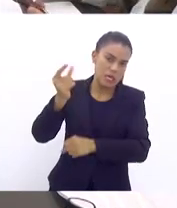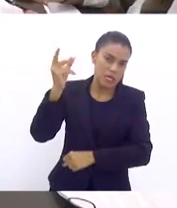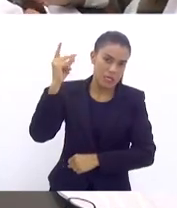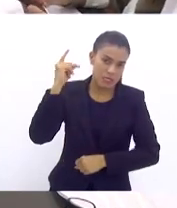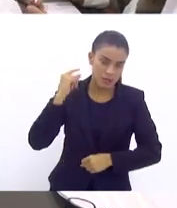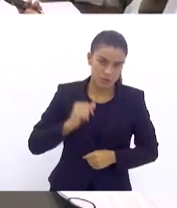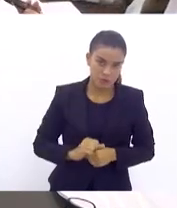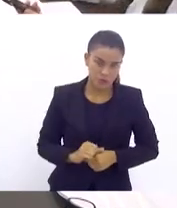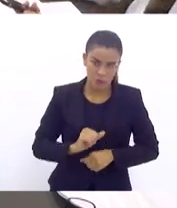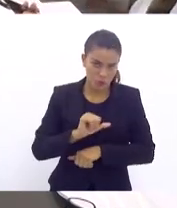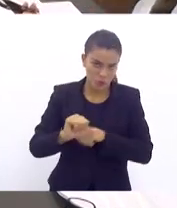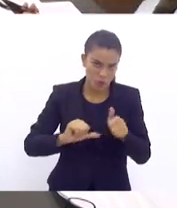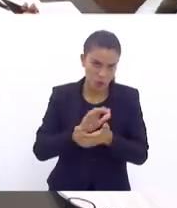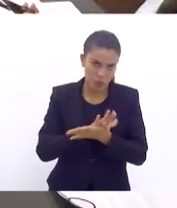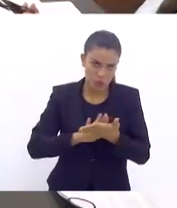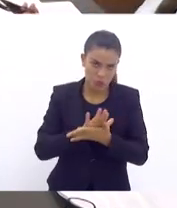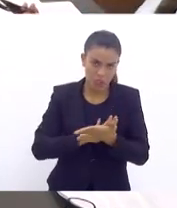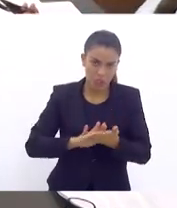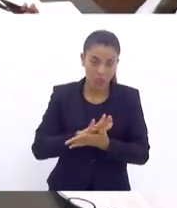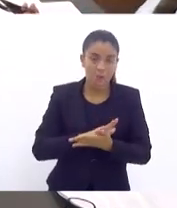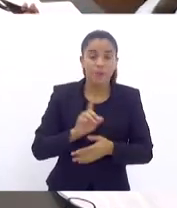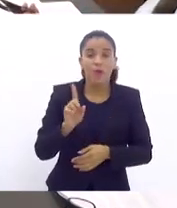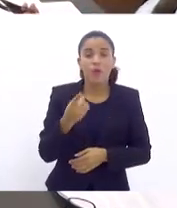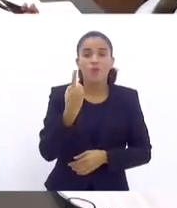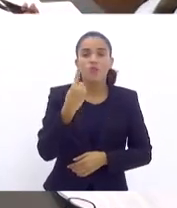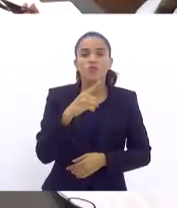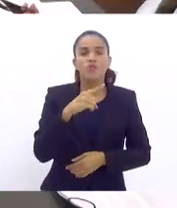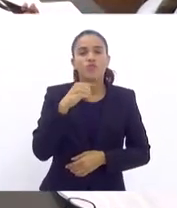aspecto a grande dúvida aqui